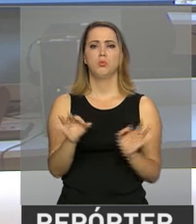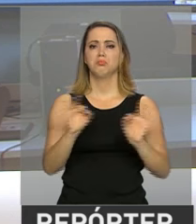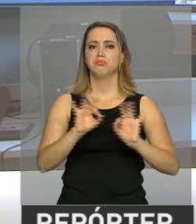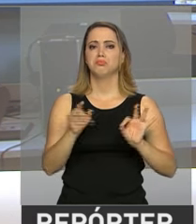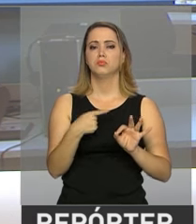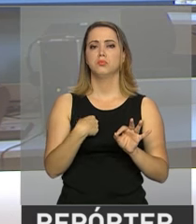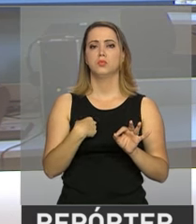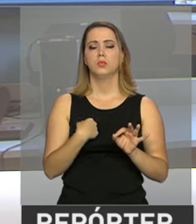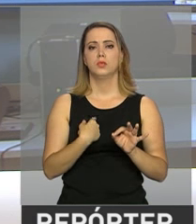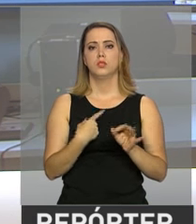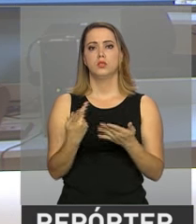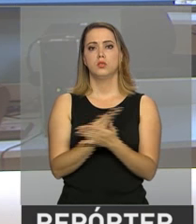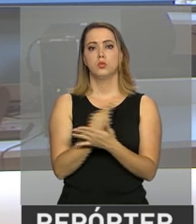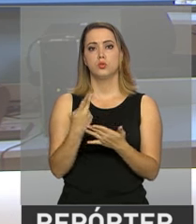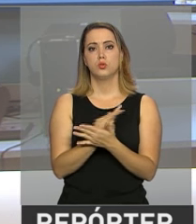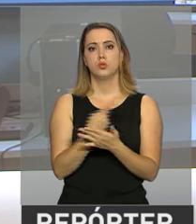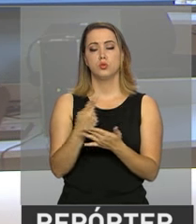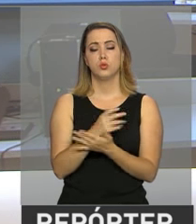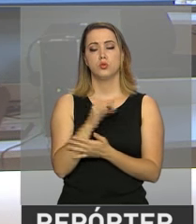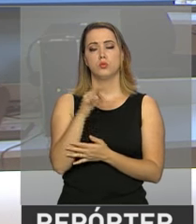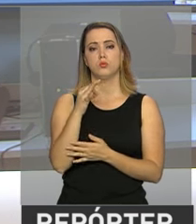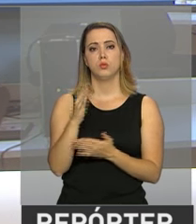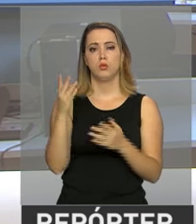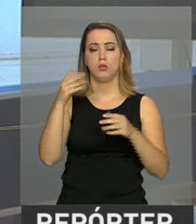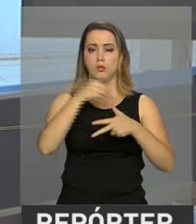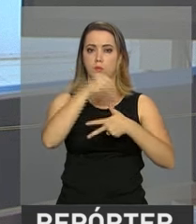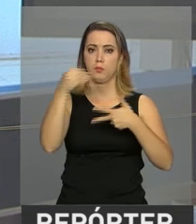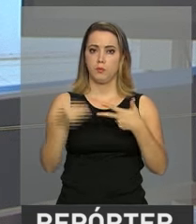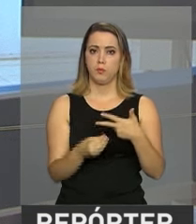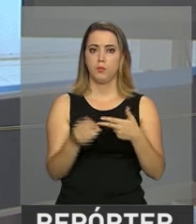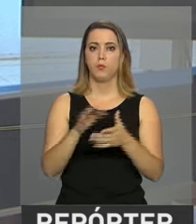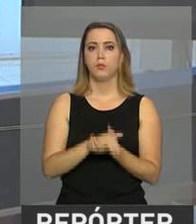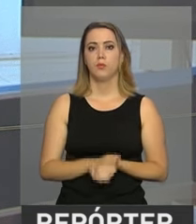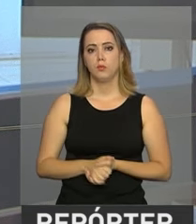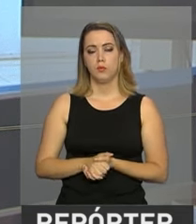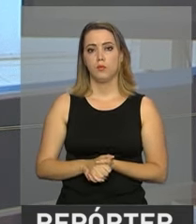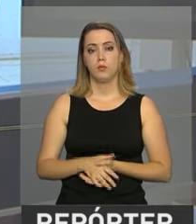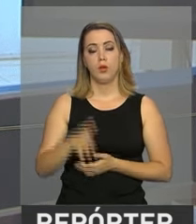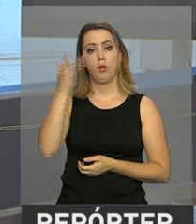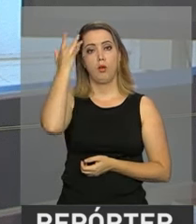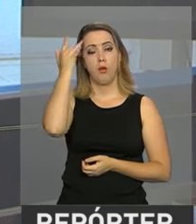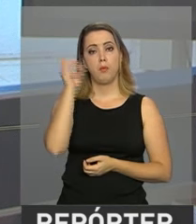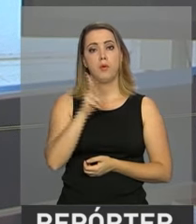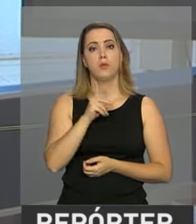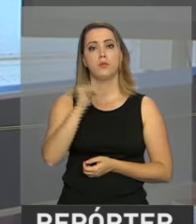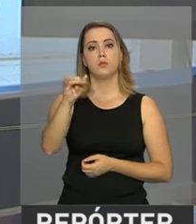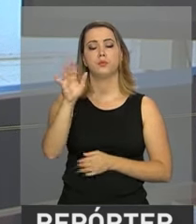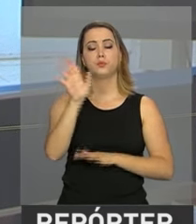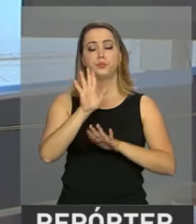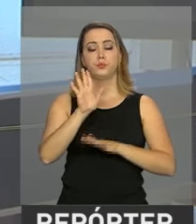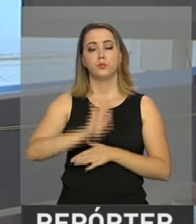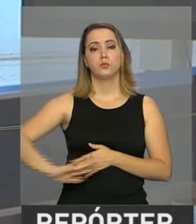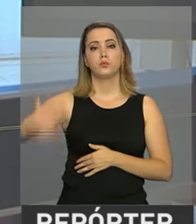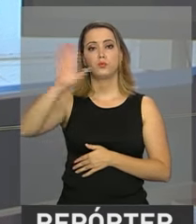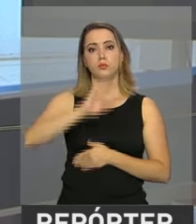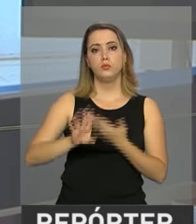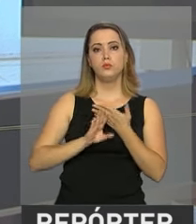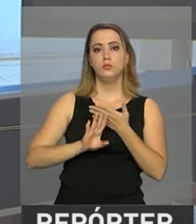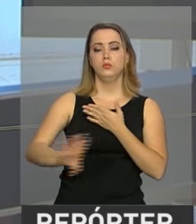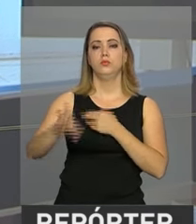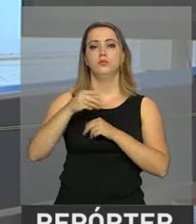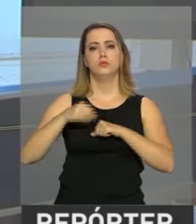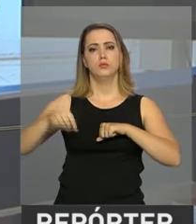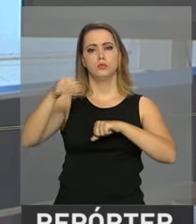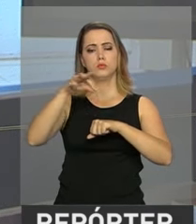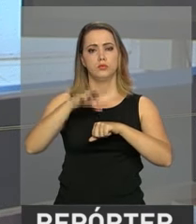indícios de vazamento do gabarito oficial. E amanhã é o Dia Nacional de Combate ao Aedes aegypti. O ministro da